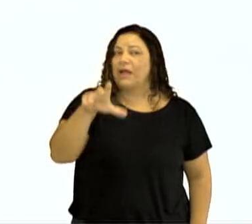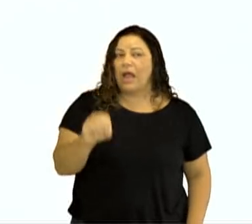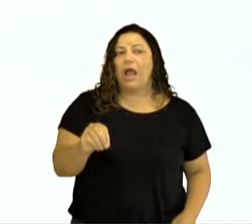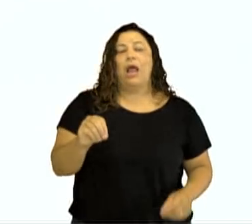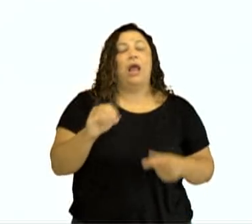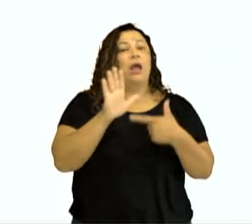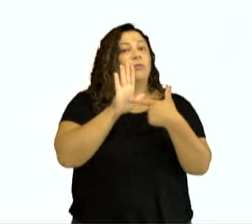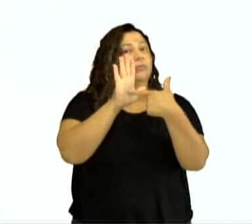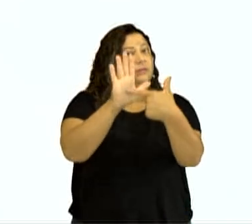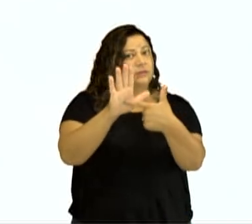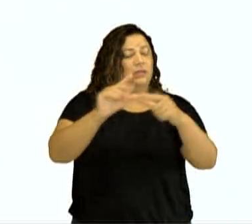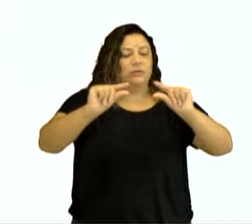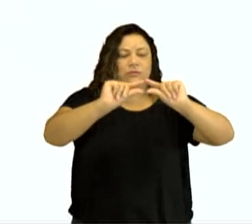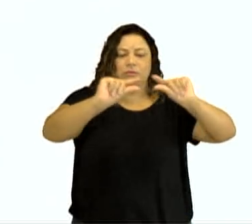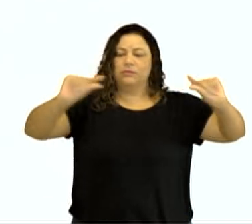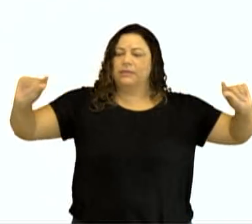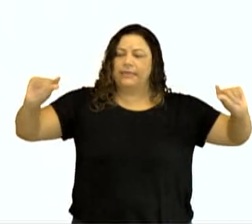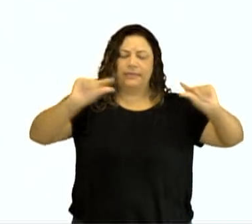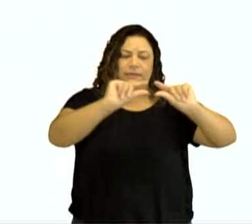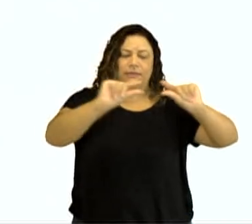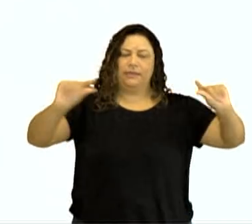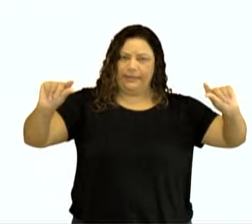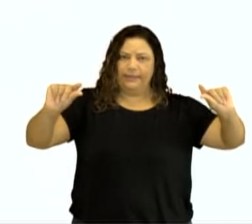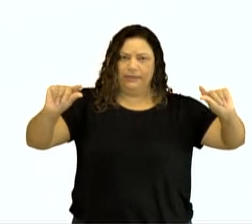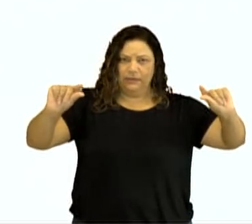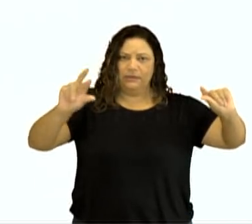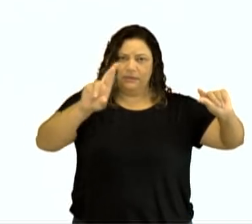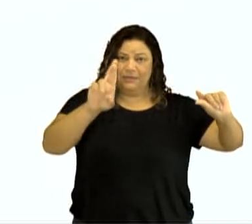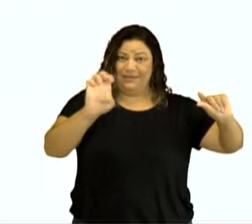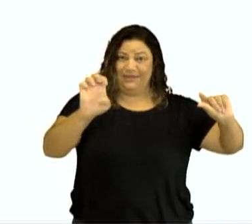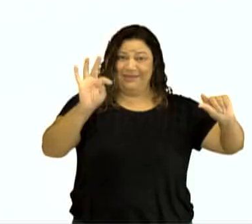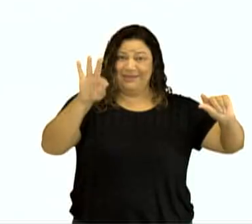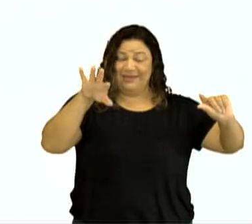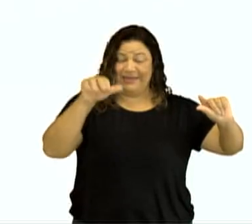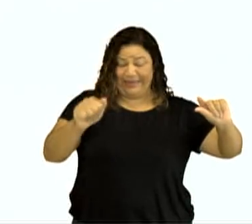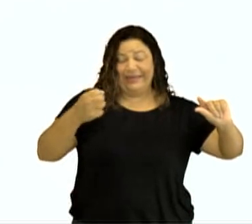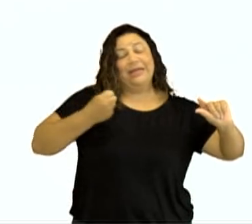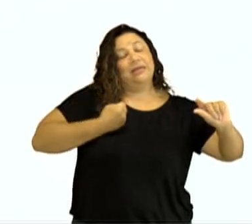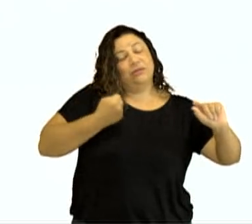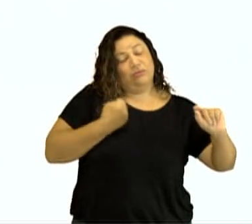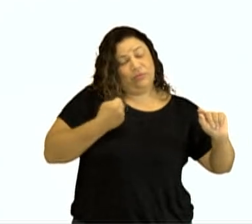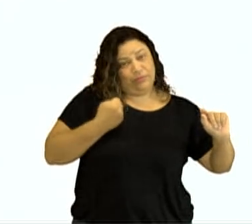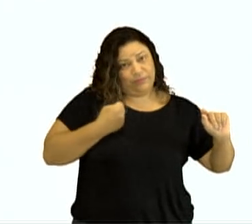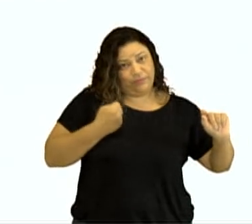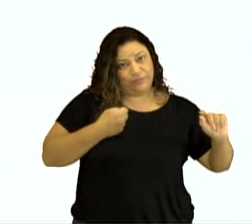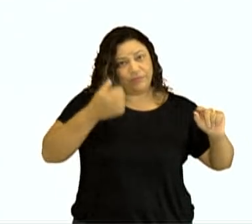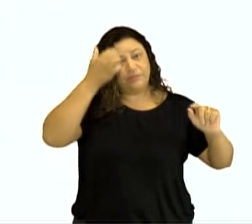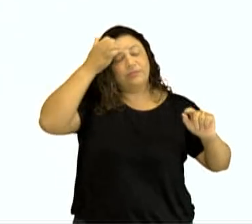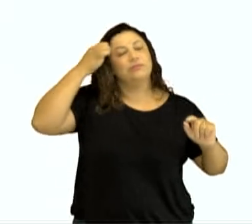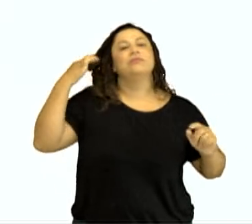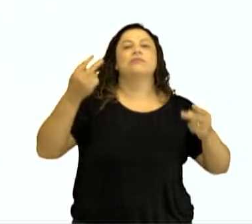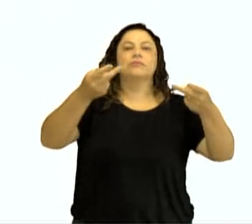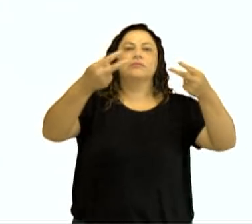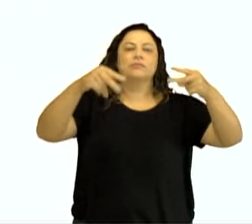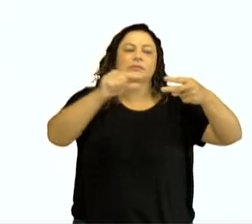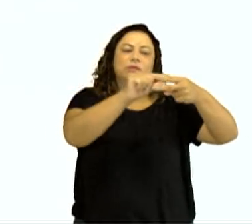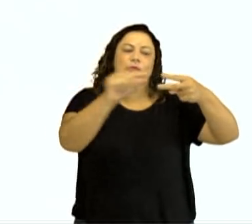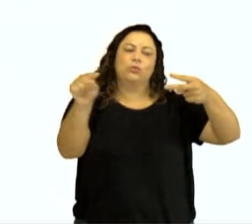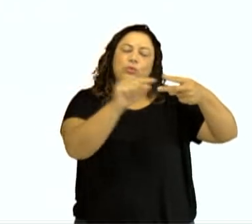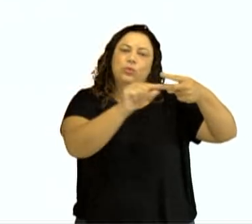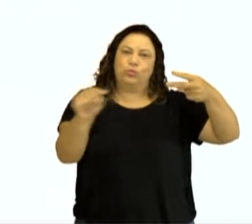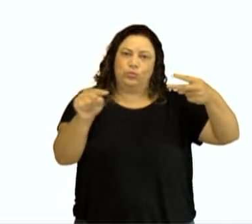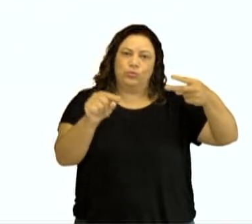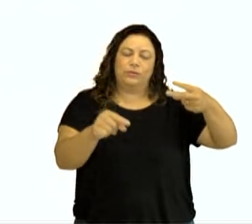numéricas. Então, são duas retas que representarão dois intervalos. E numa terceira reta, nós vamos colocar